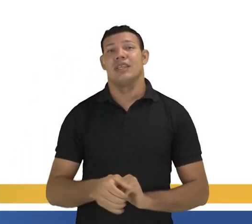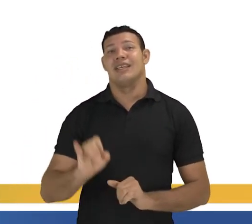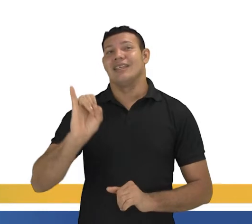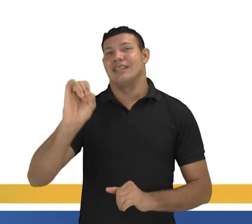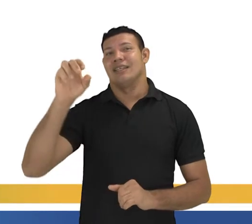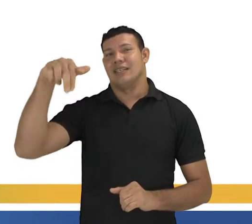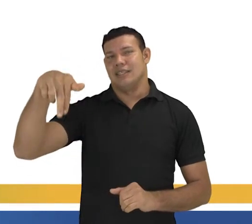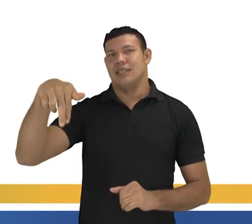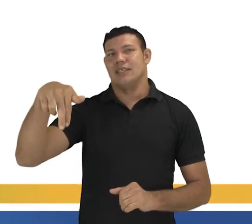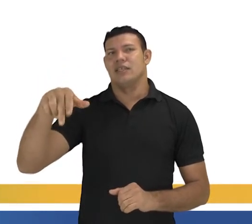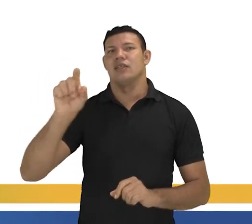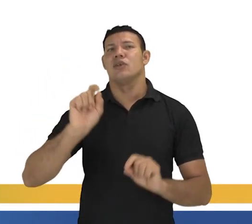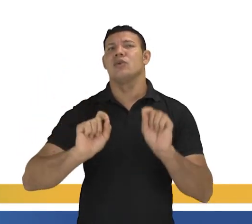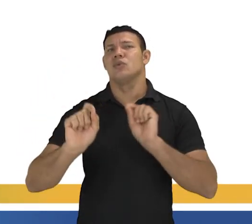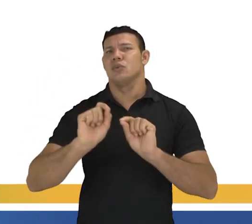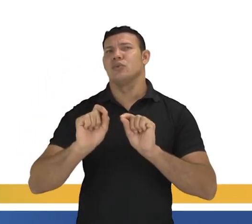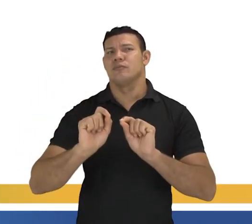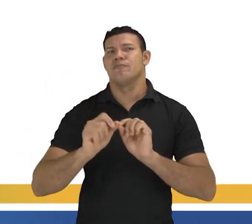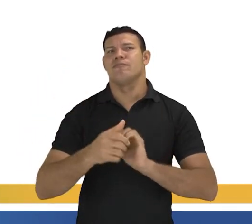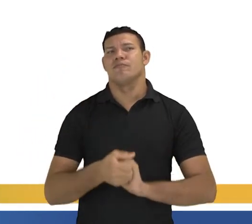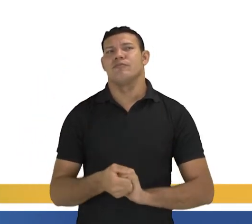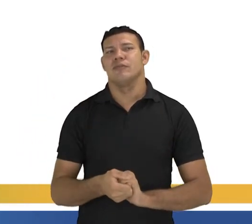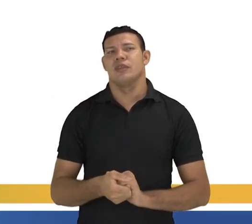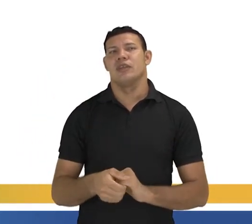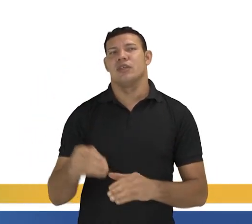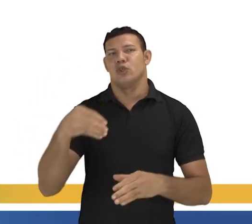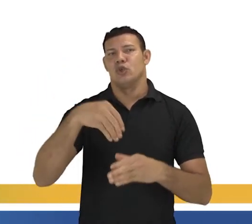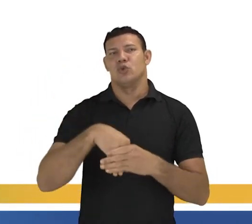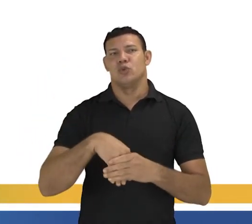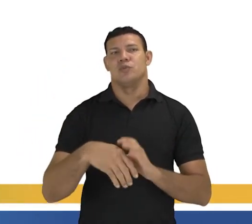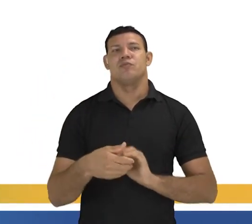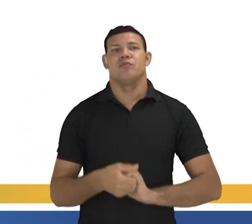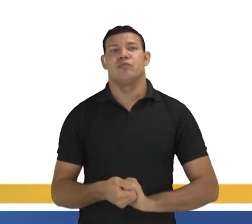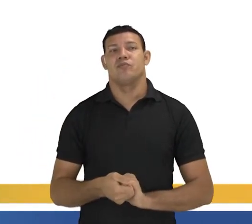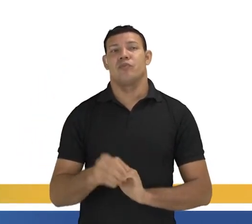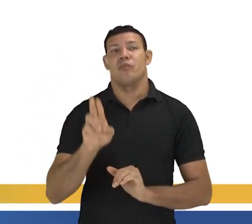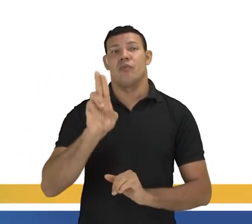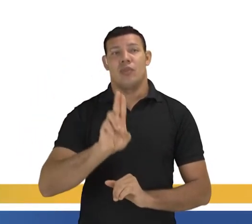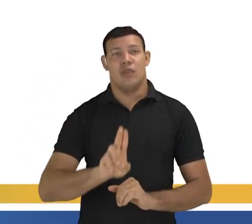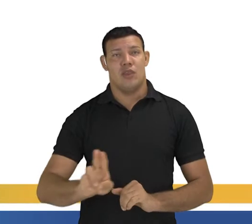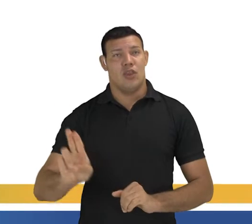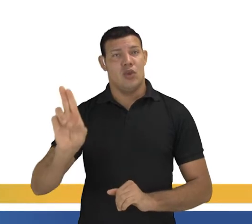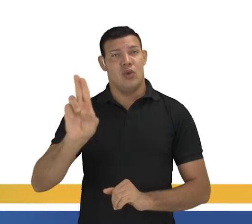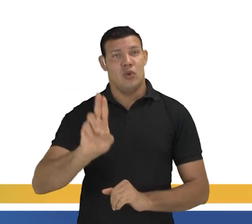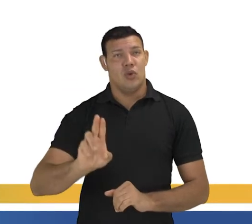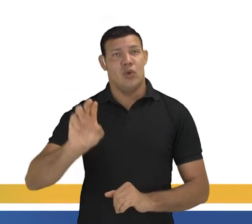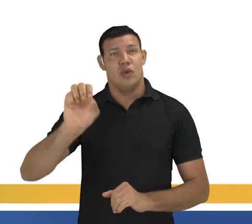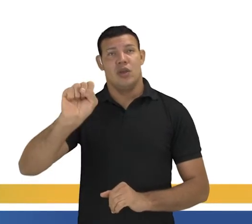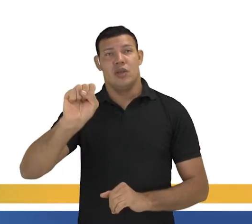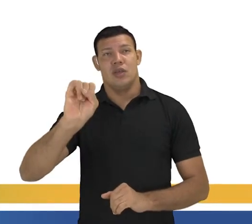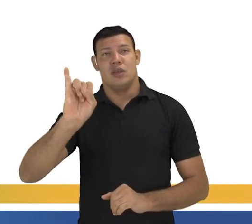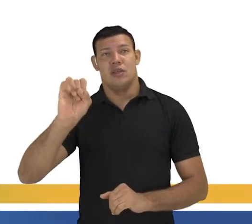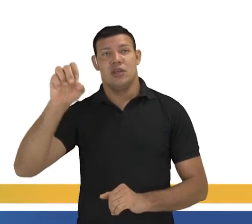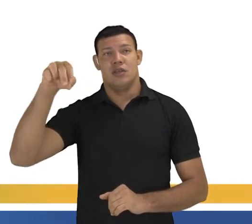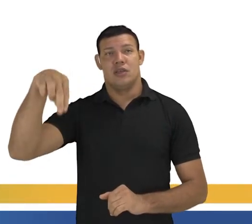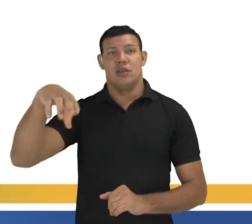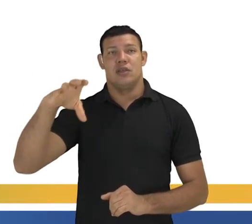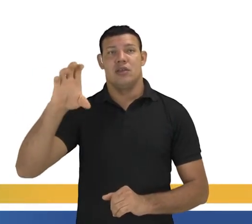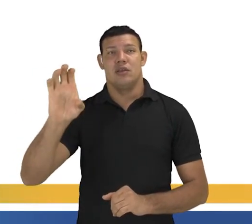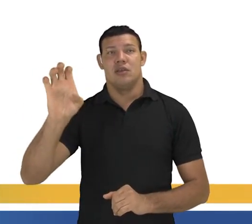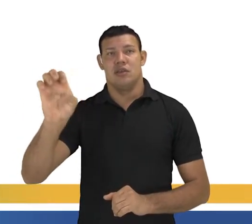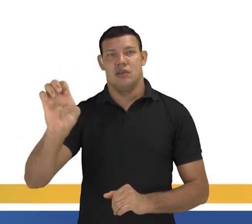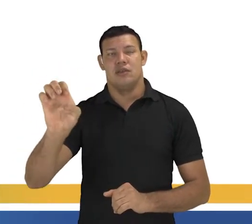dos dois. Tudo bem? Então vamos lá na tela. Nós temos use since. Lembrando, since.